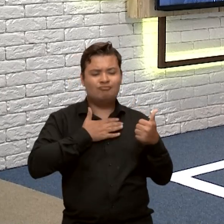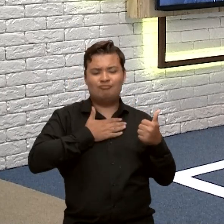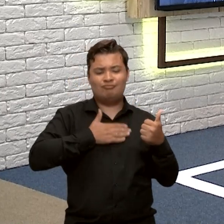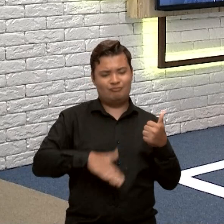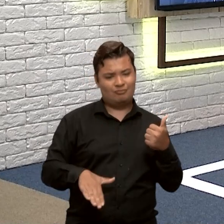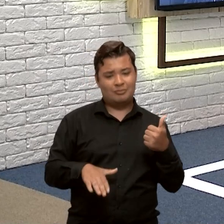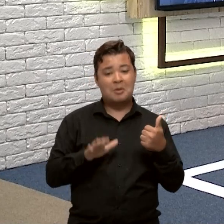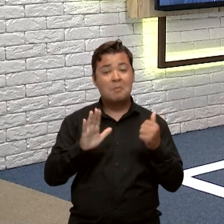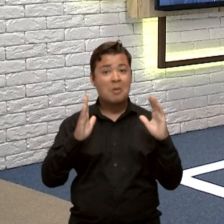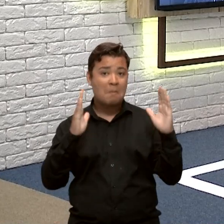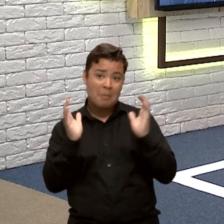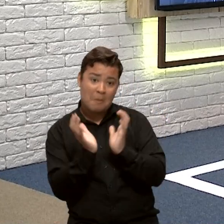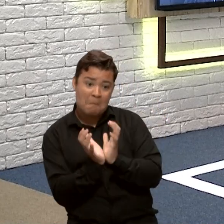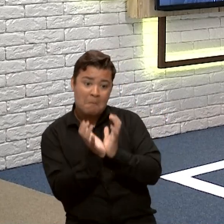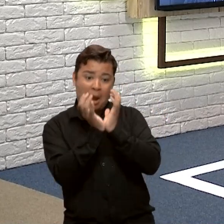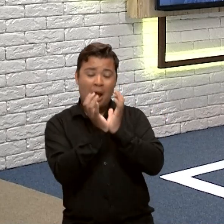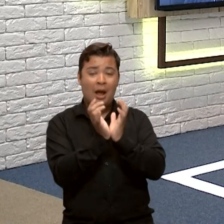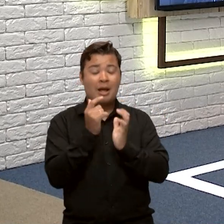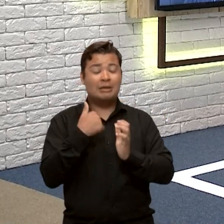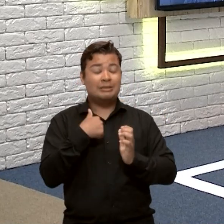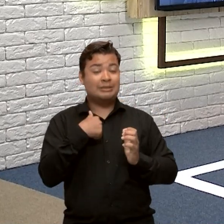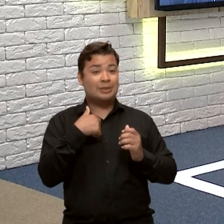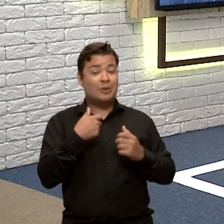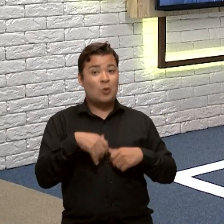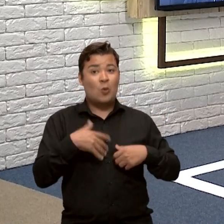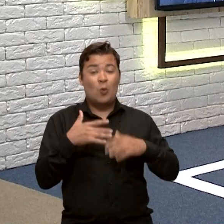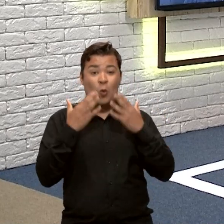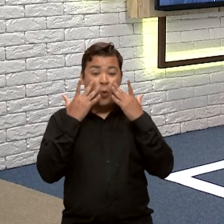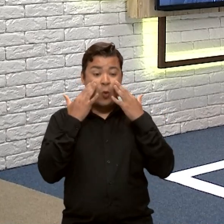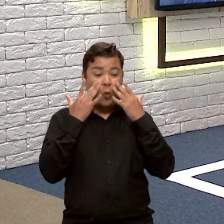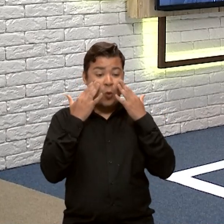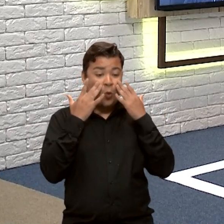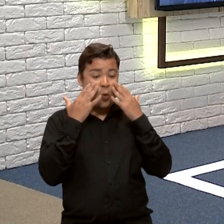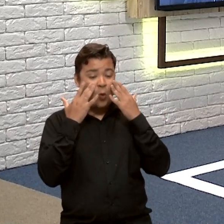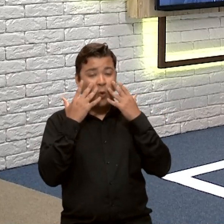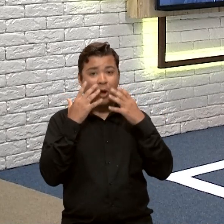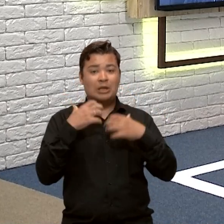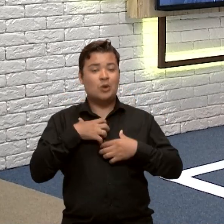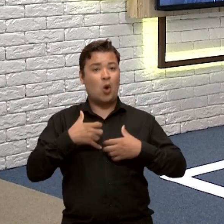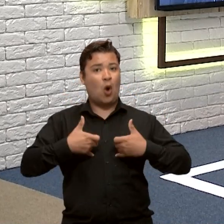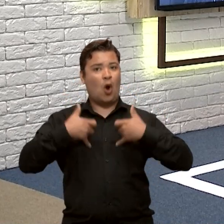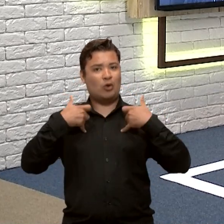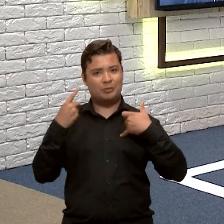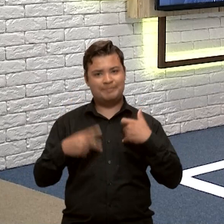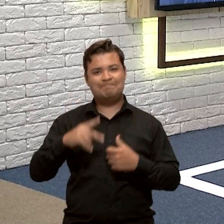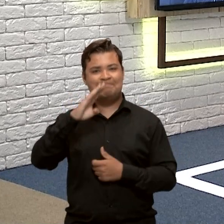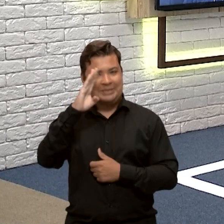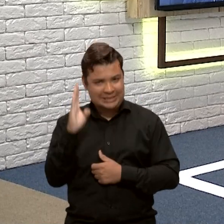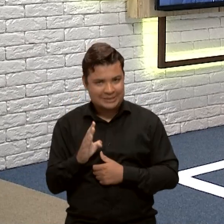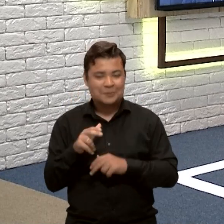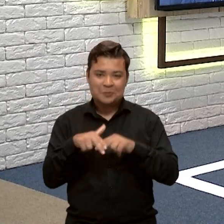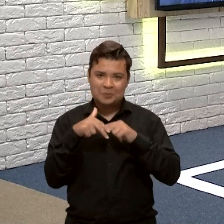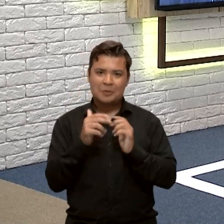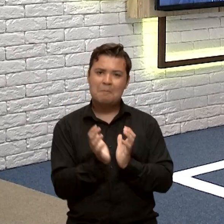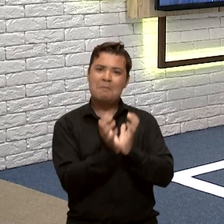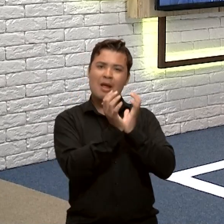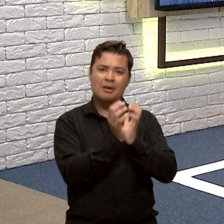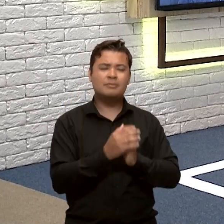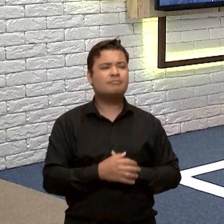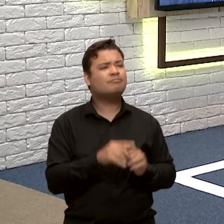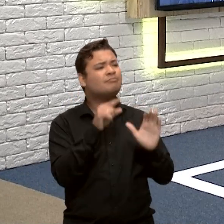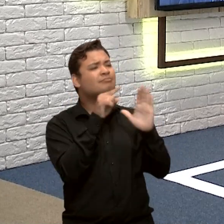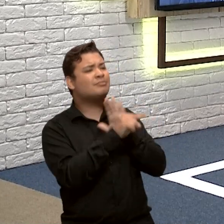emotiva durante a Copa do Mundo. Volta um pouco do orgulho de ser brasileiro. Como é que é essa emoção que a